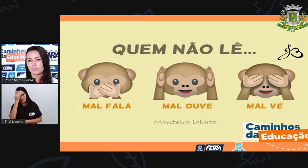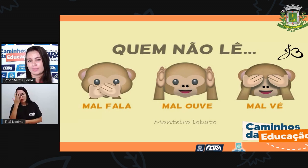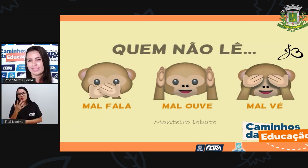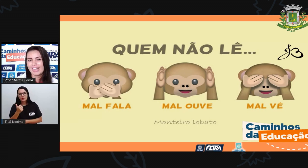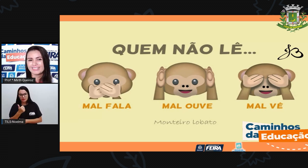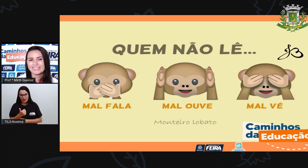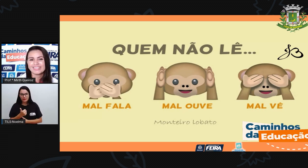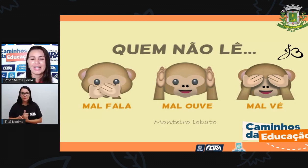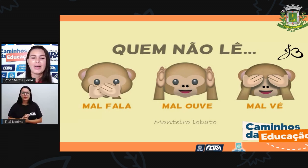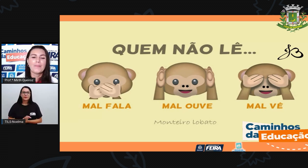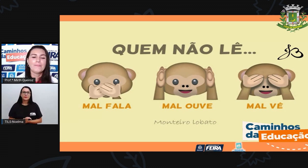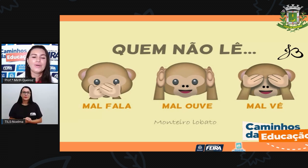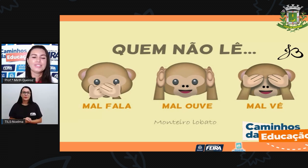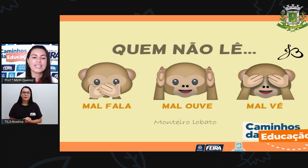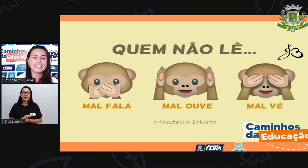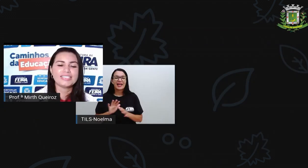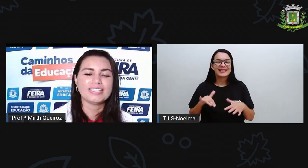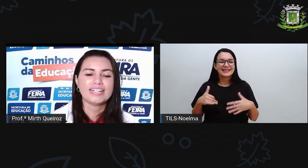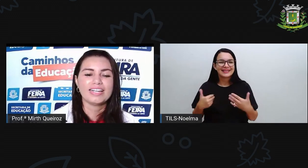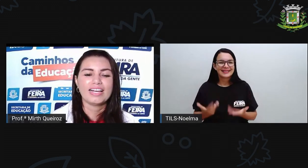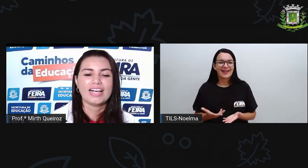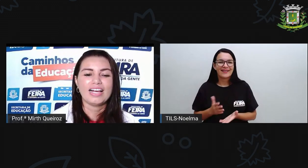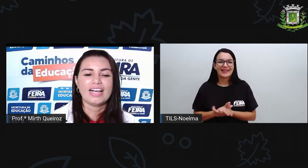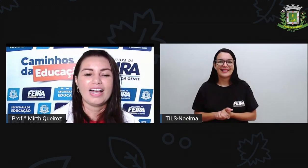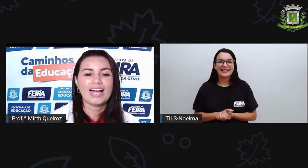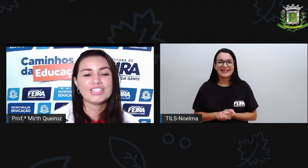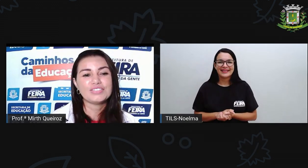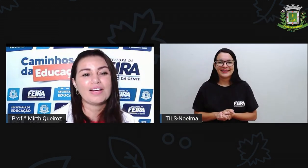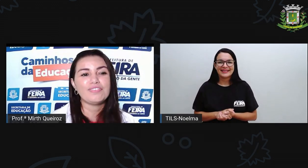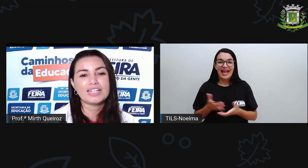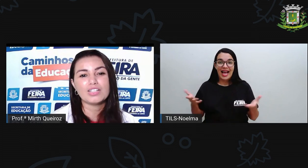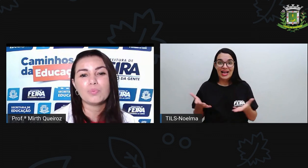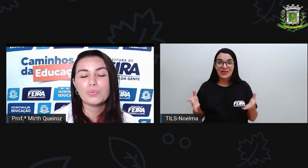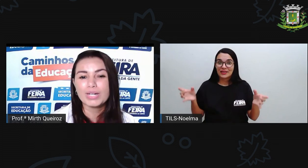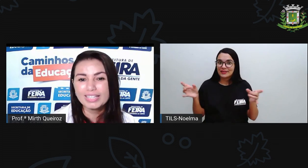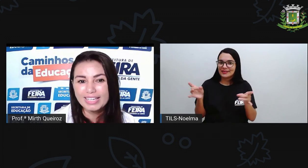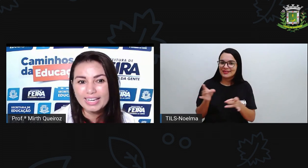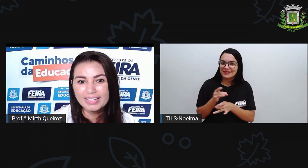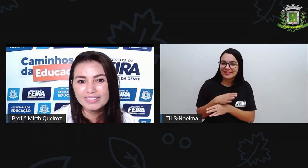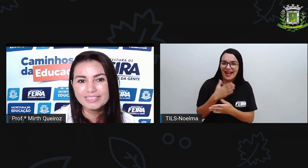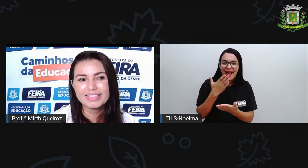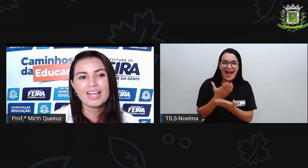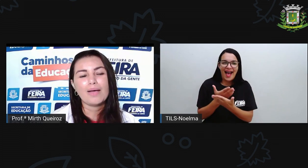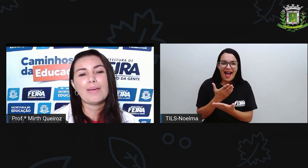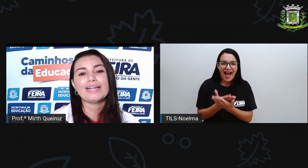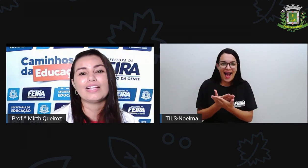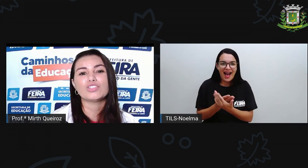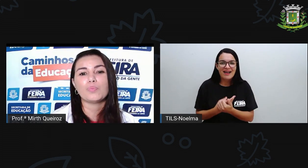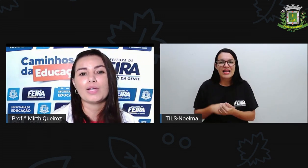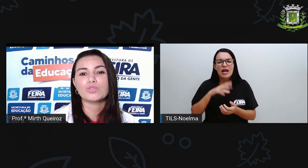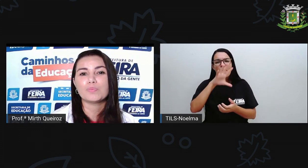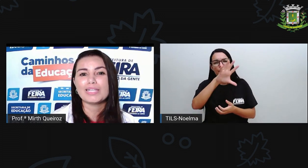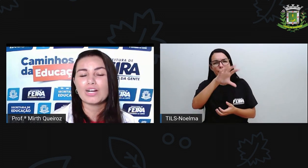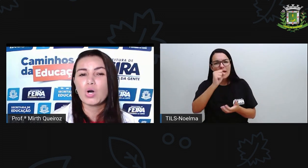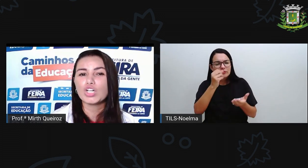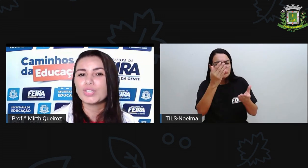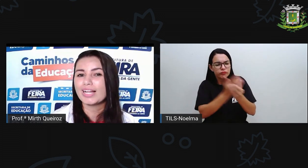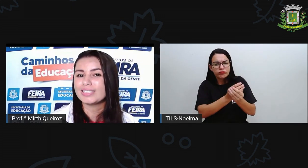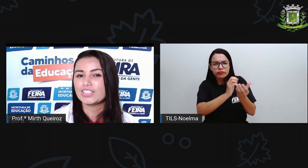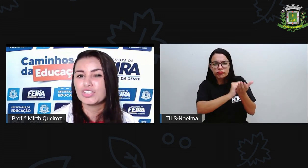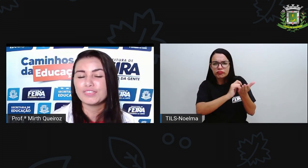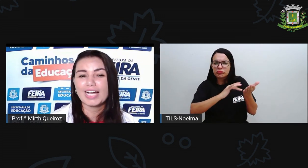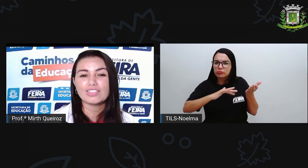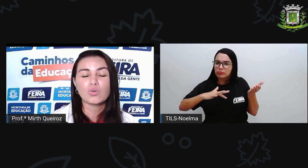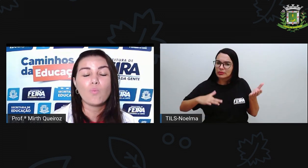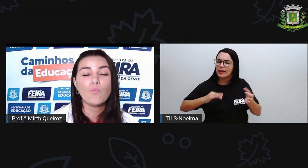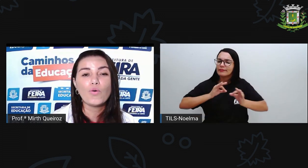compreensão, certo? Bom, gente, a gente vai ficando por aqui. Pegue lá o seu percurso pedagógico, realize